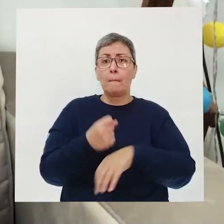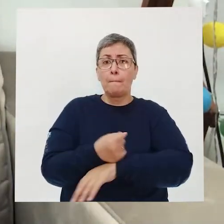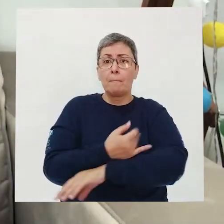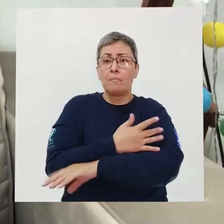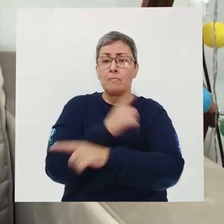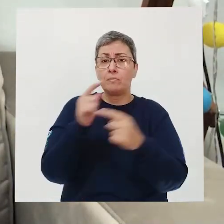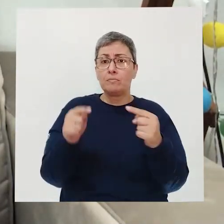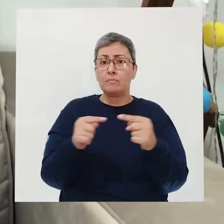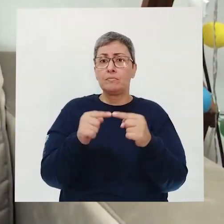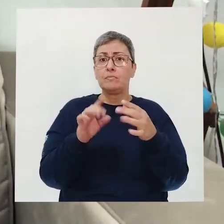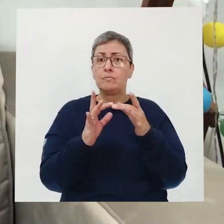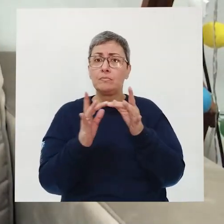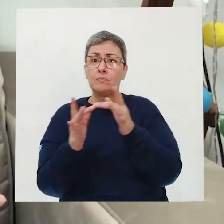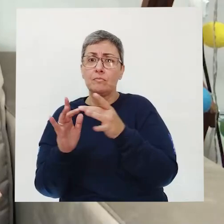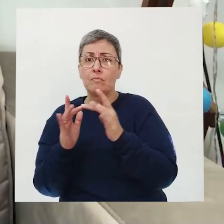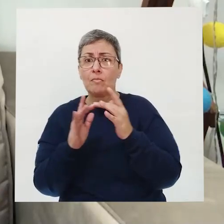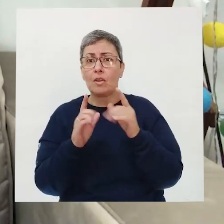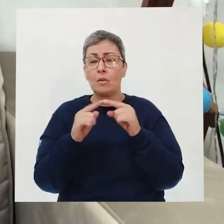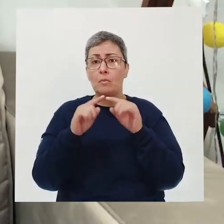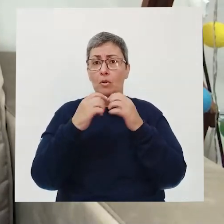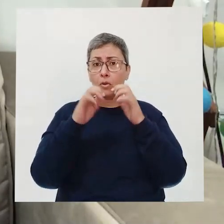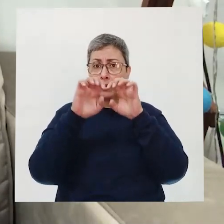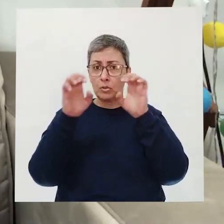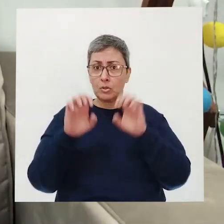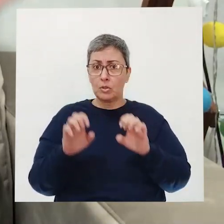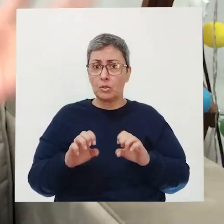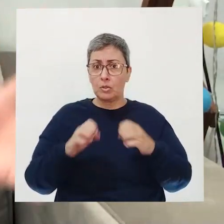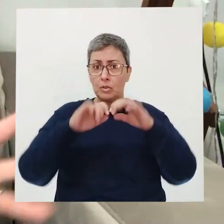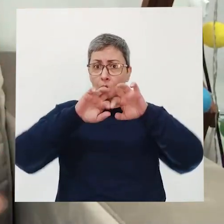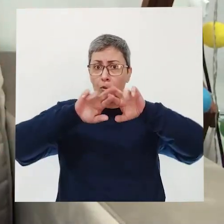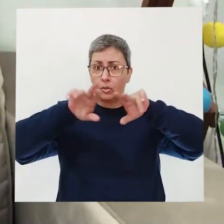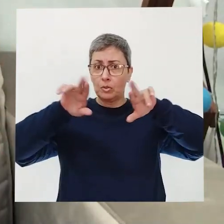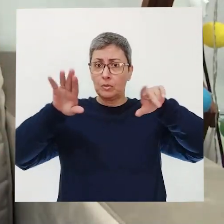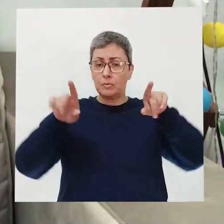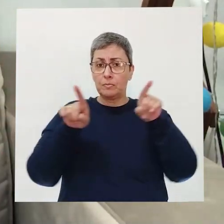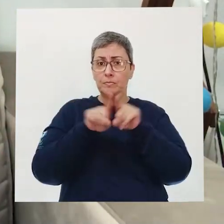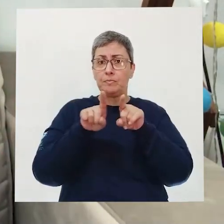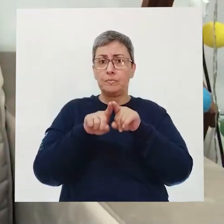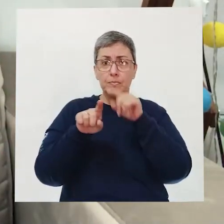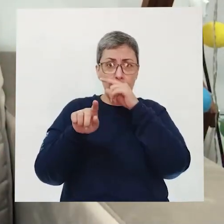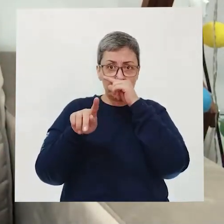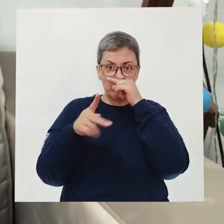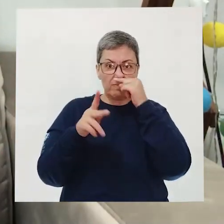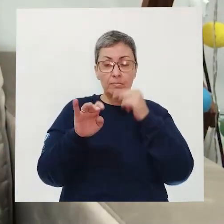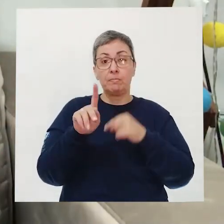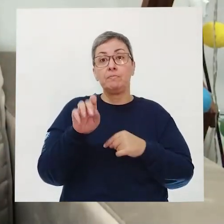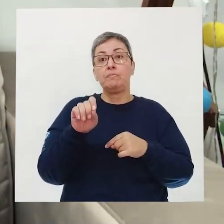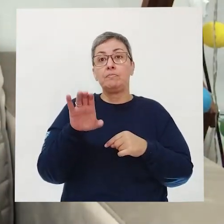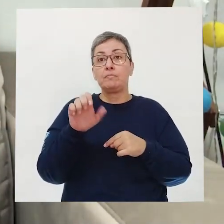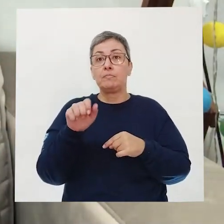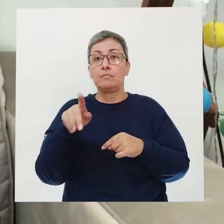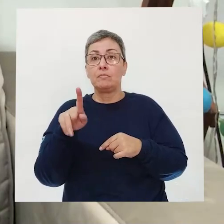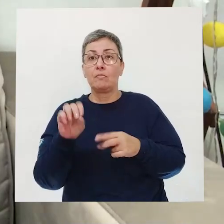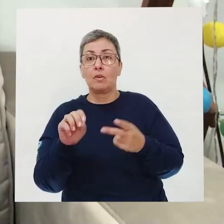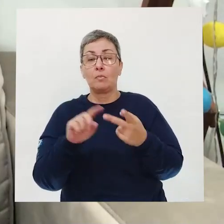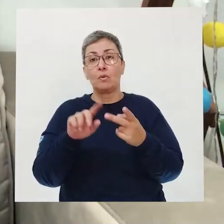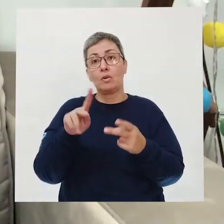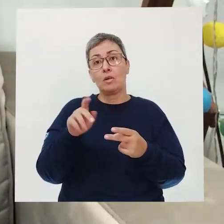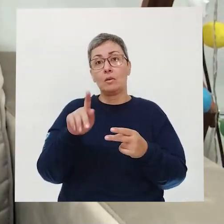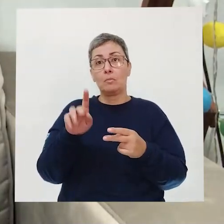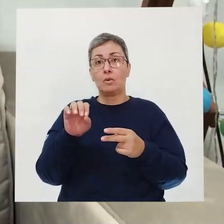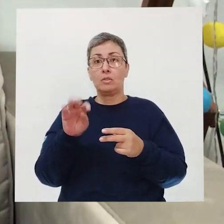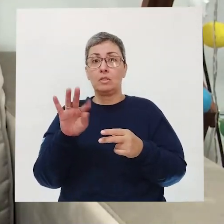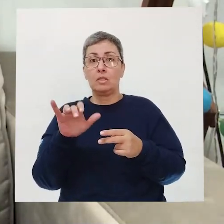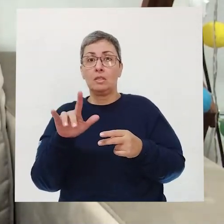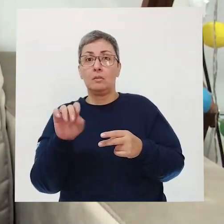em contato com diversas estruturas do cérebro, diversas, incluindo hipocampo e hipotálamo, e nesse contato com